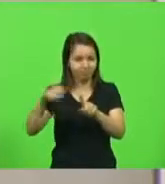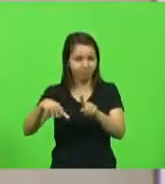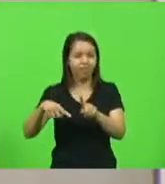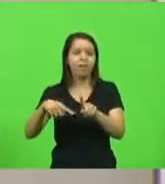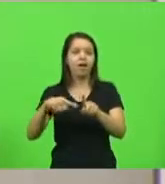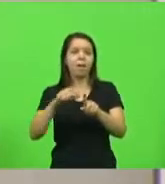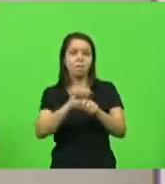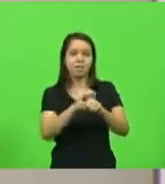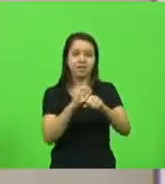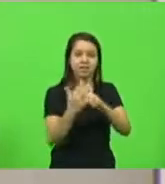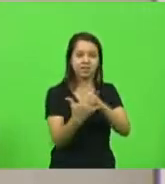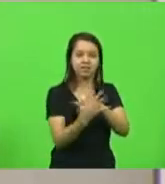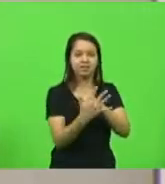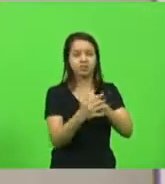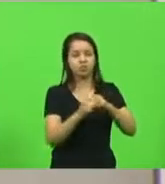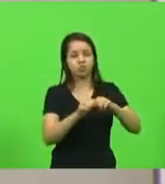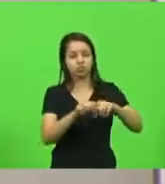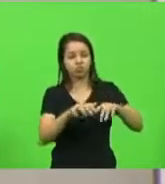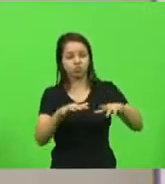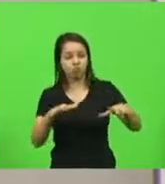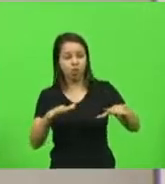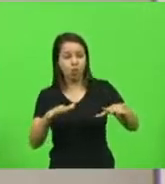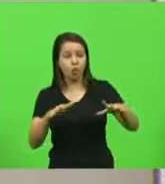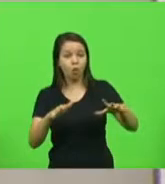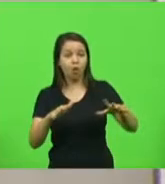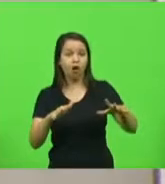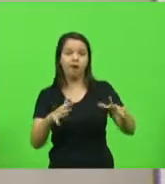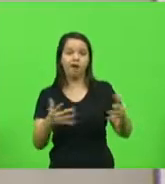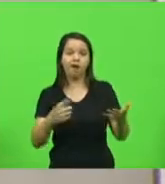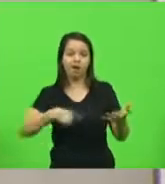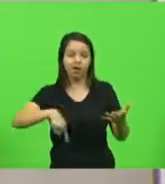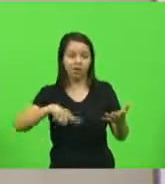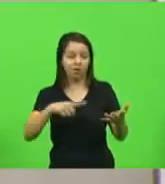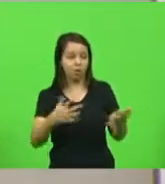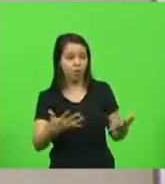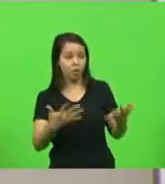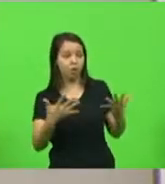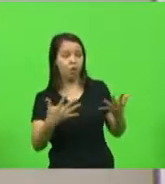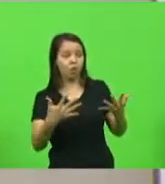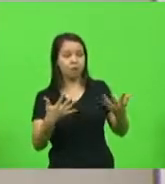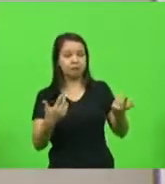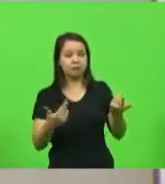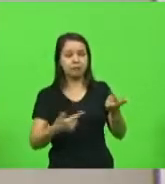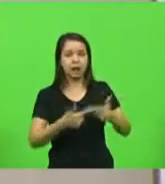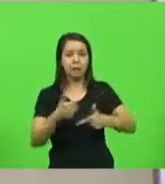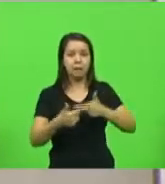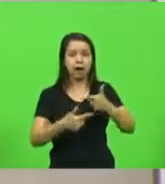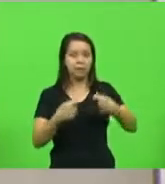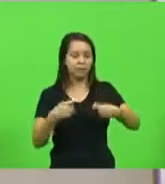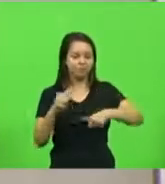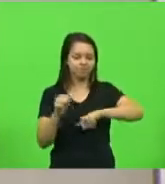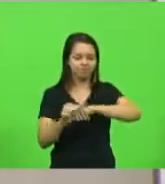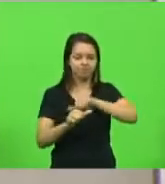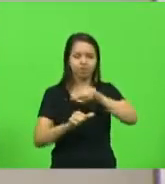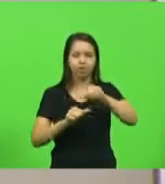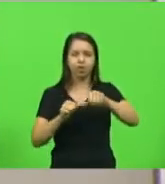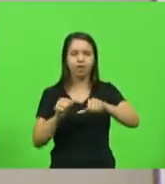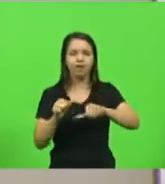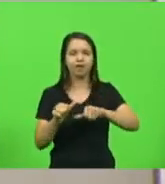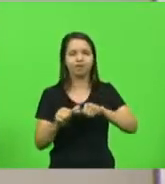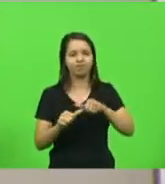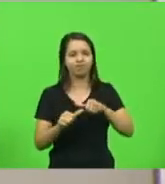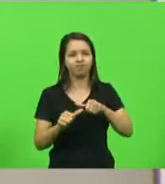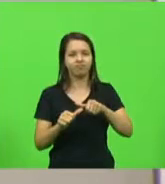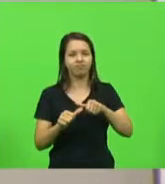a reformularmos o nosso modo de vida e de trabalho. Essa pandemia, além de